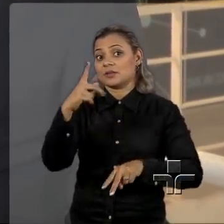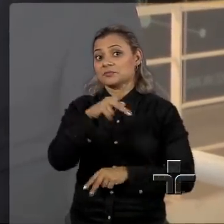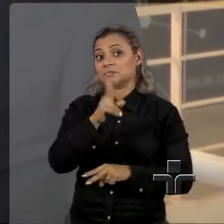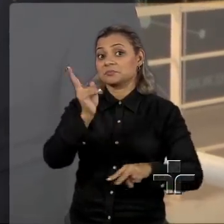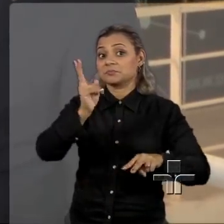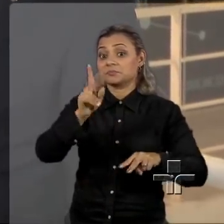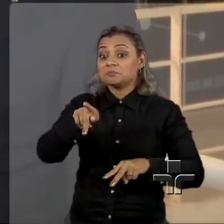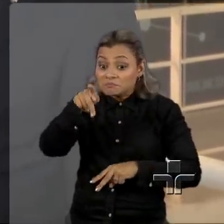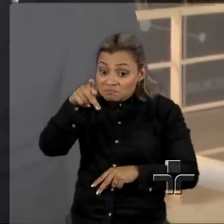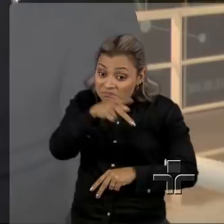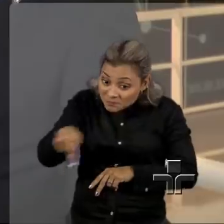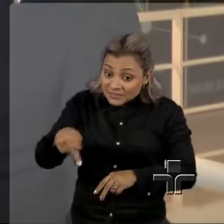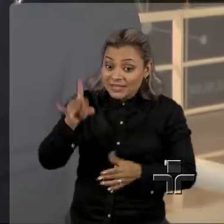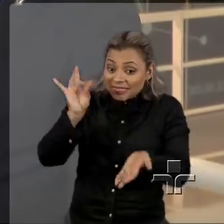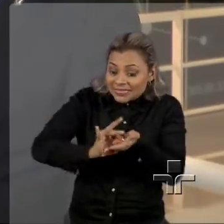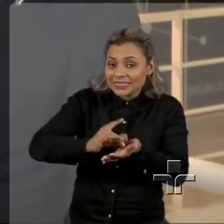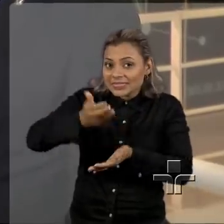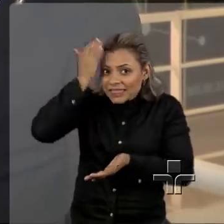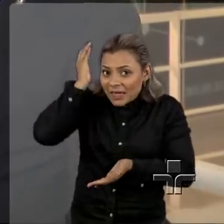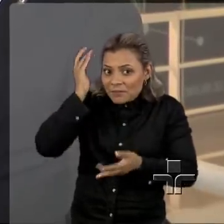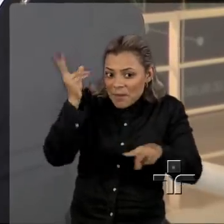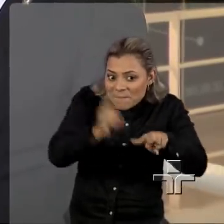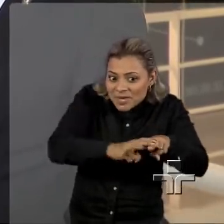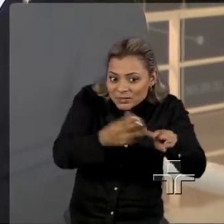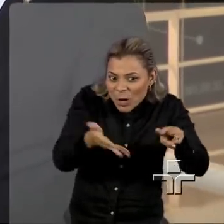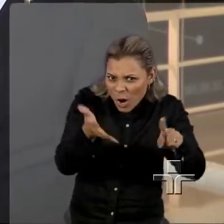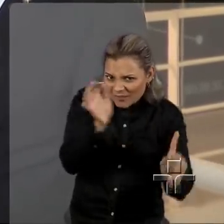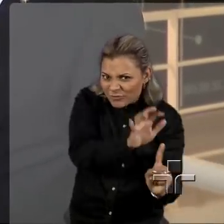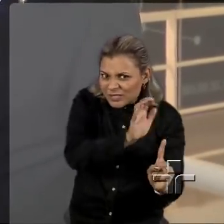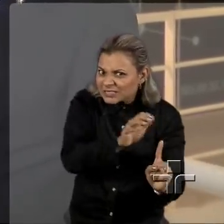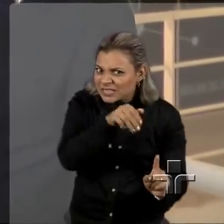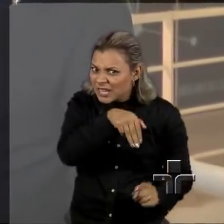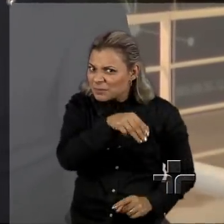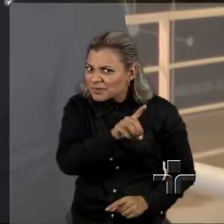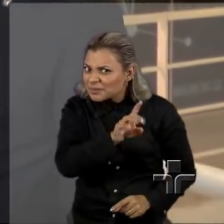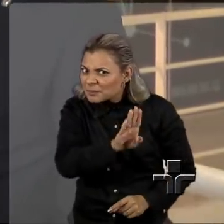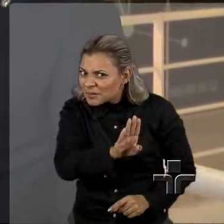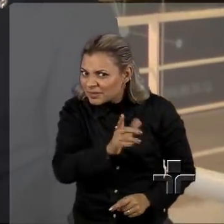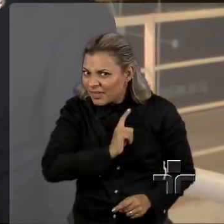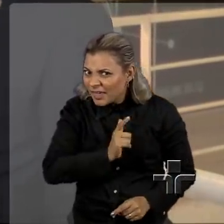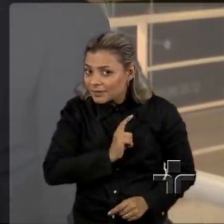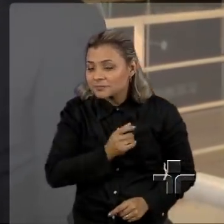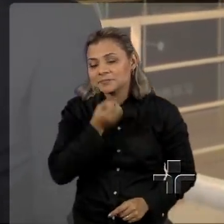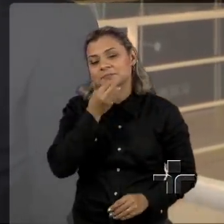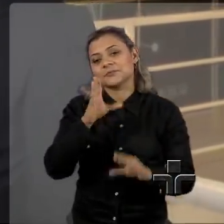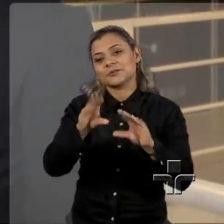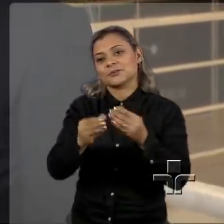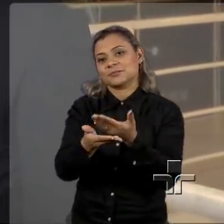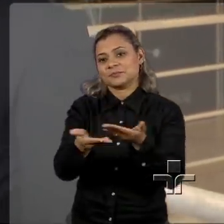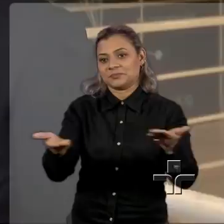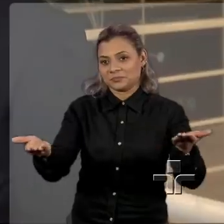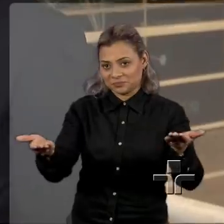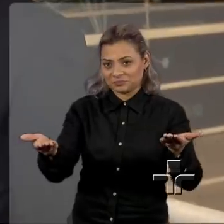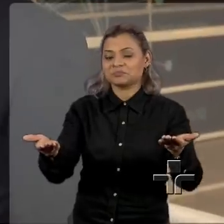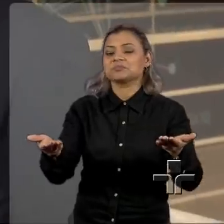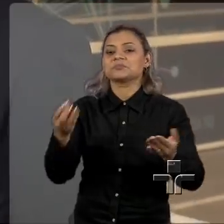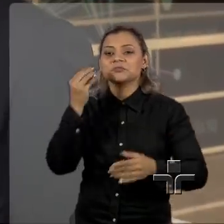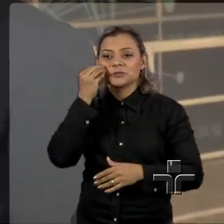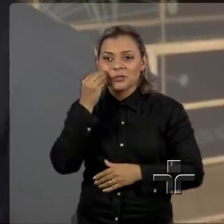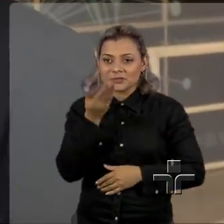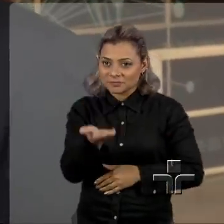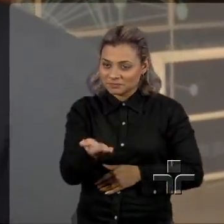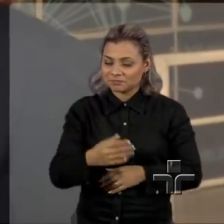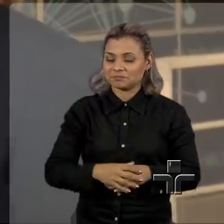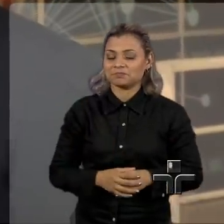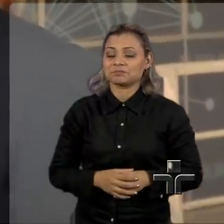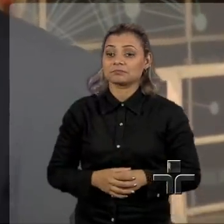e qual o impacto disso no MDB? Bom, boa noite, Luísa, boa noite à bancada, os professores Pondé e Karnal, boa noite, Joyce.